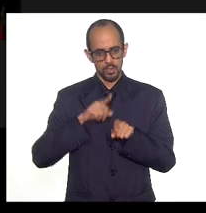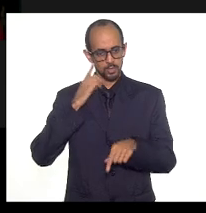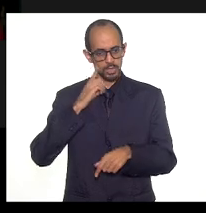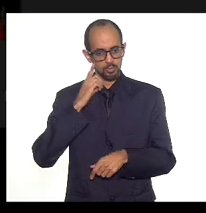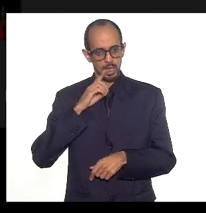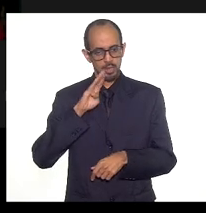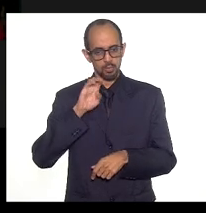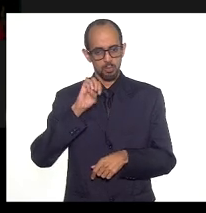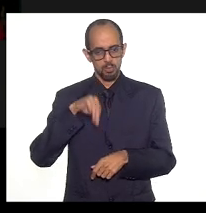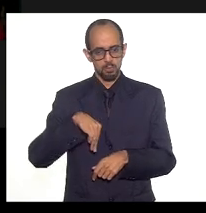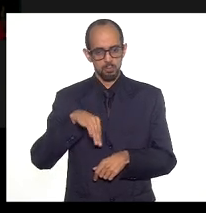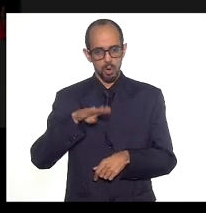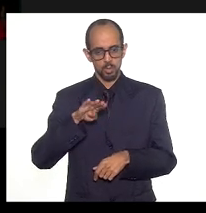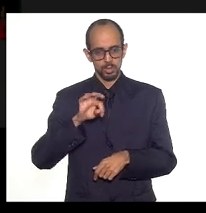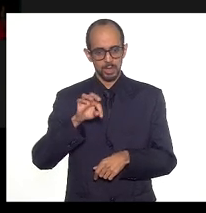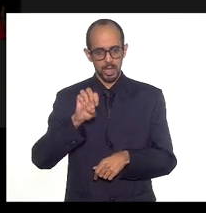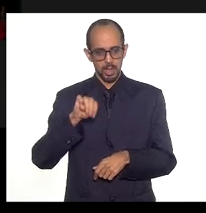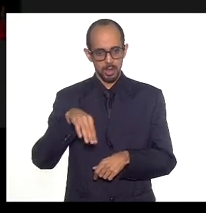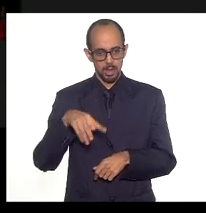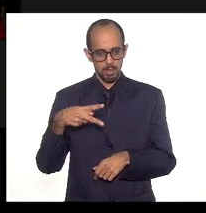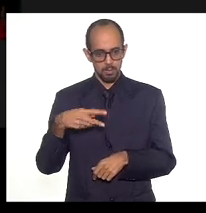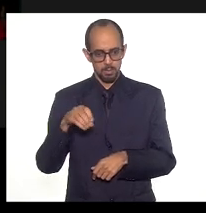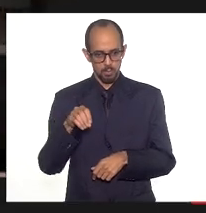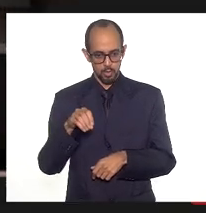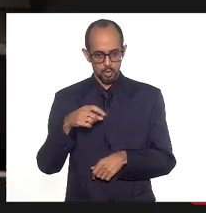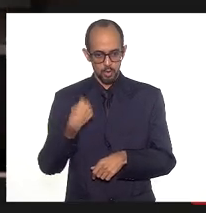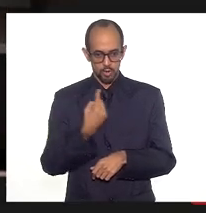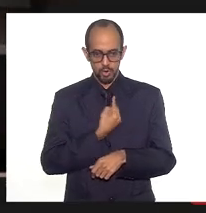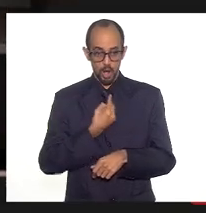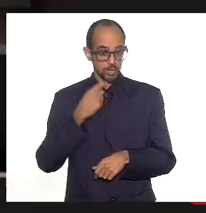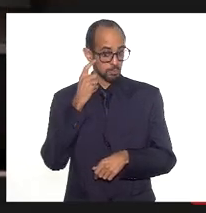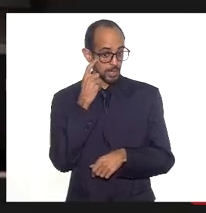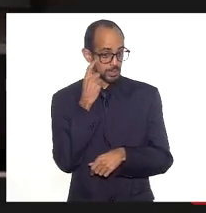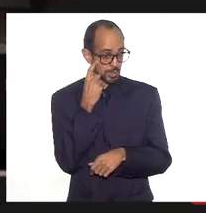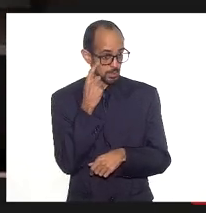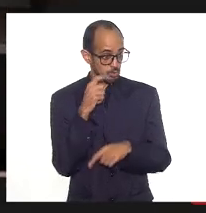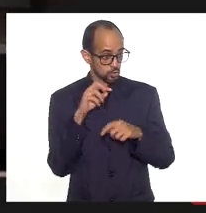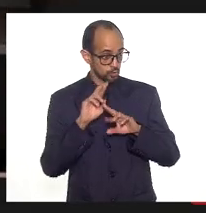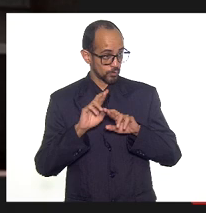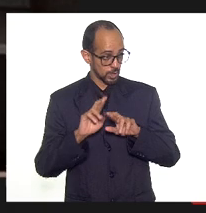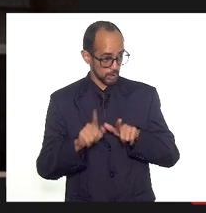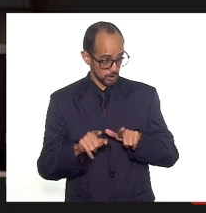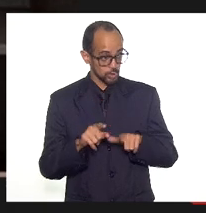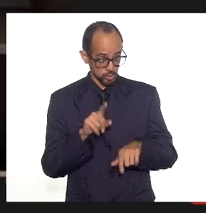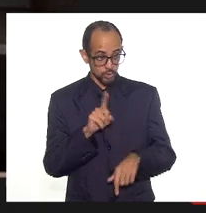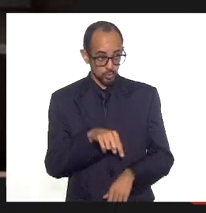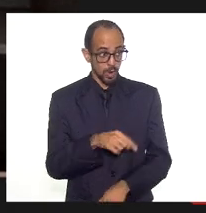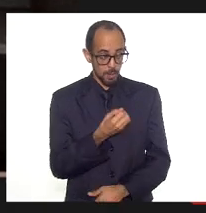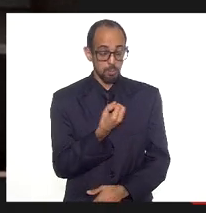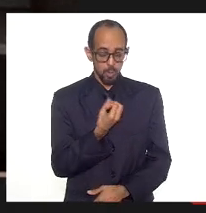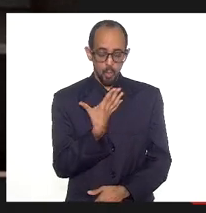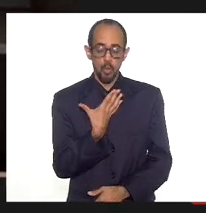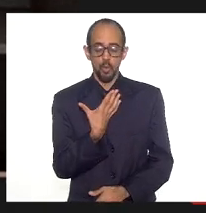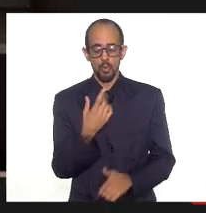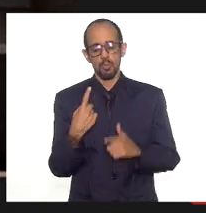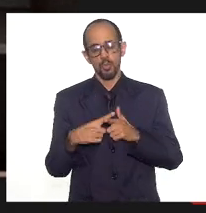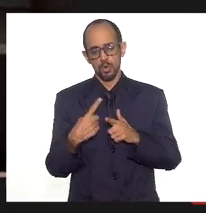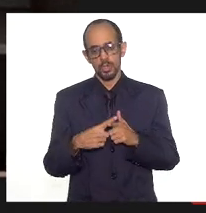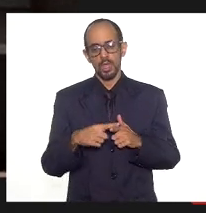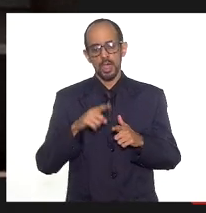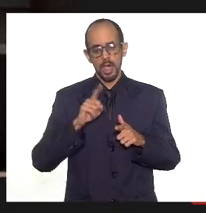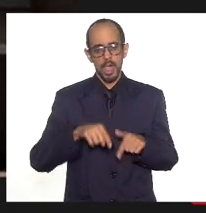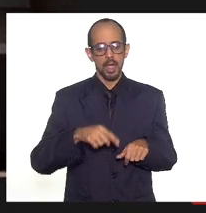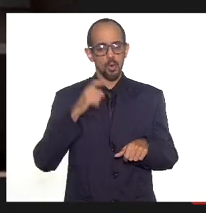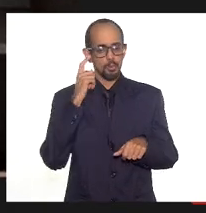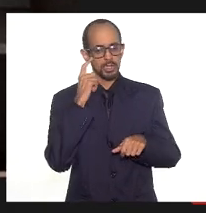aqui nós, né, pensamos diferentes, e que bom que nós pensamos diferentes, porque dessas diferenças é que